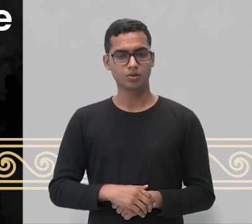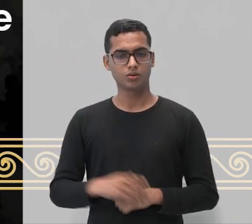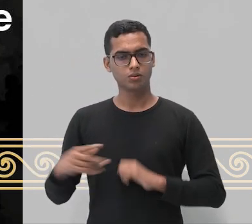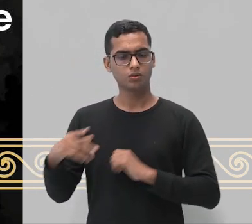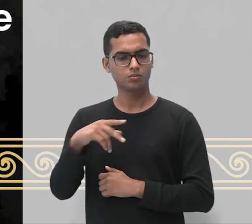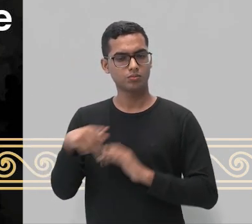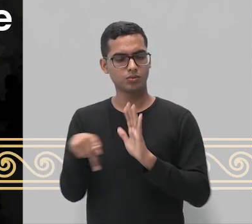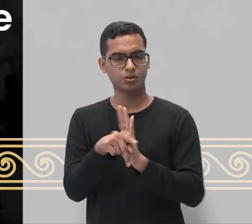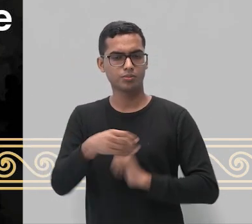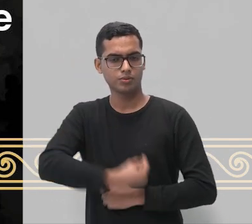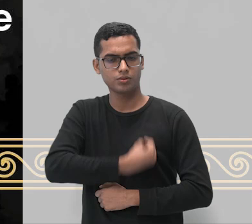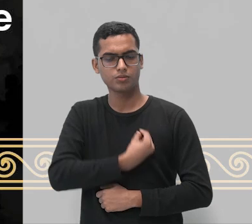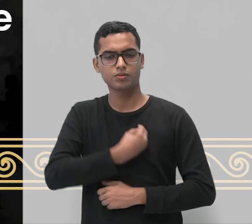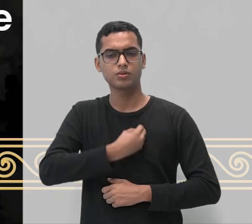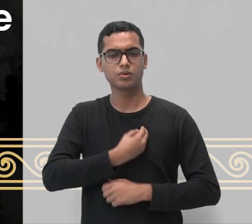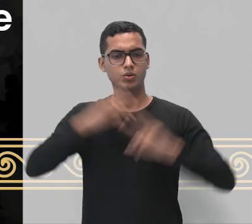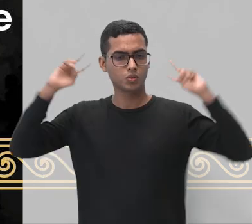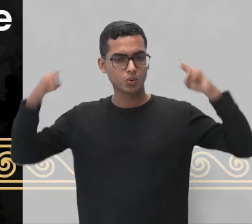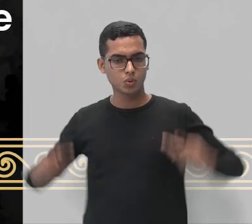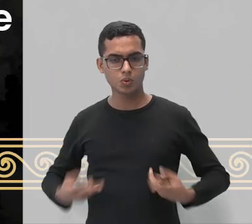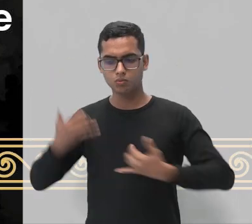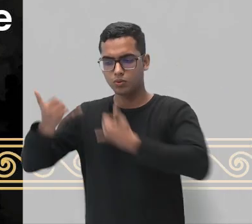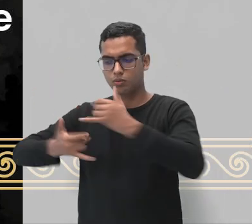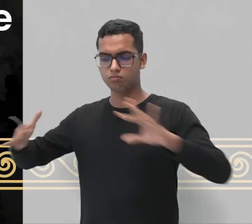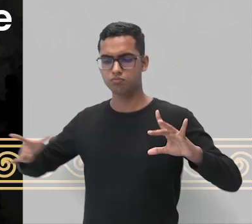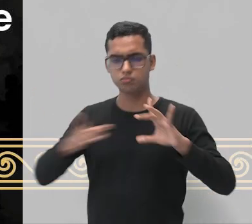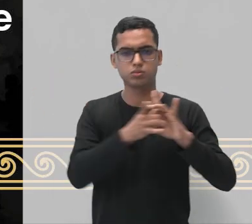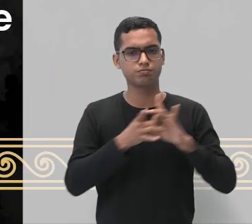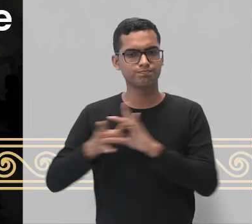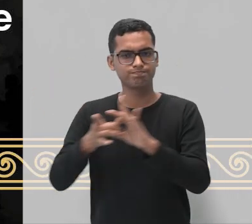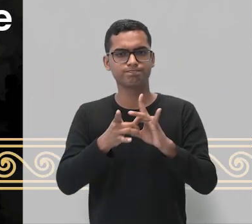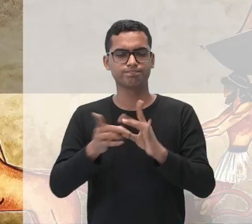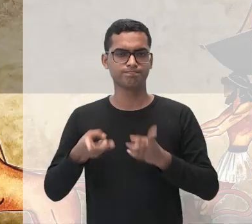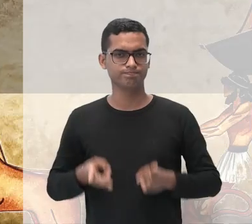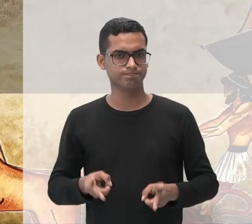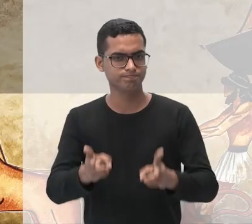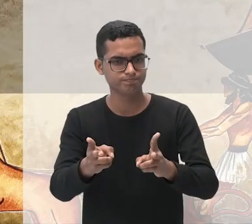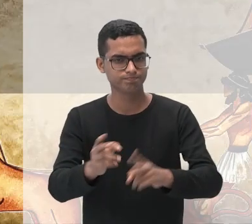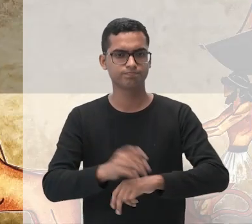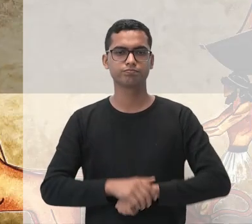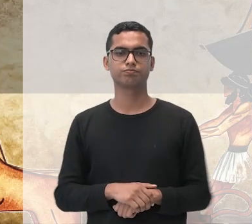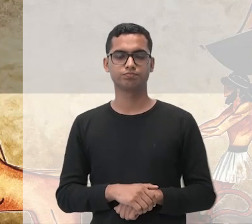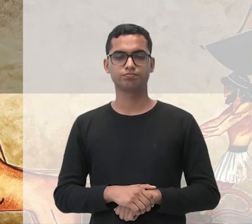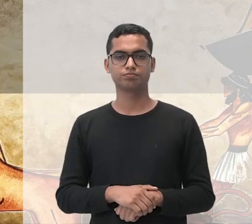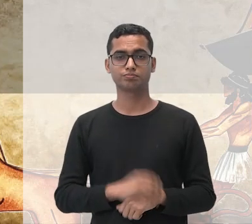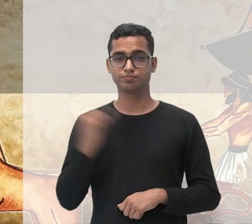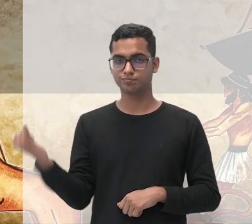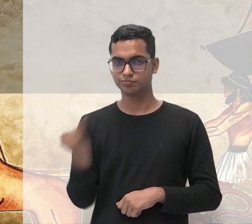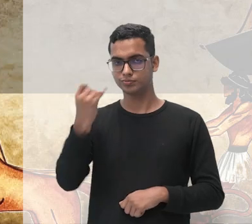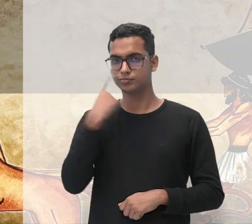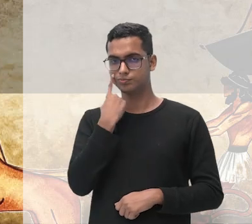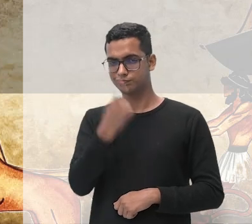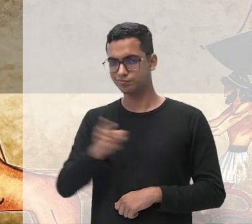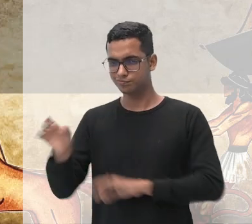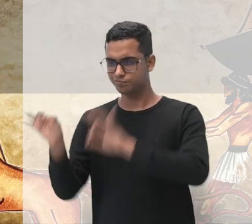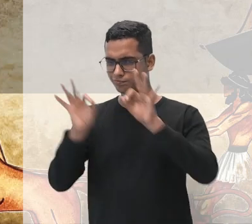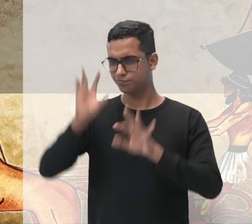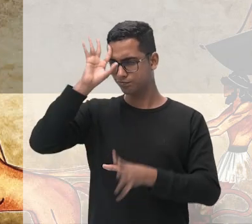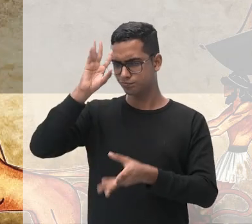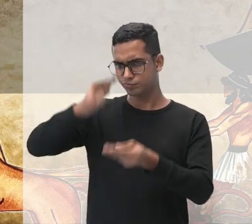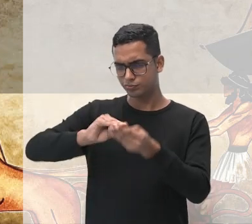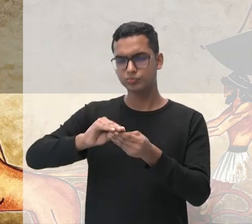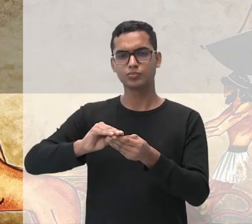vida do homem, mesmo que de forma intuitiva. Importante, vocês viram, né, que ele